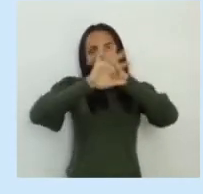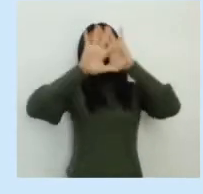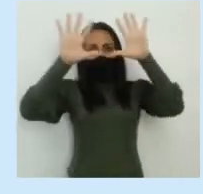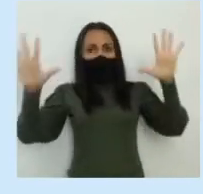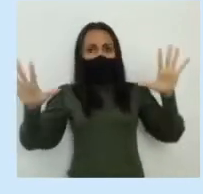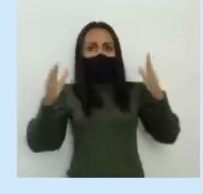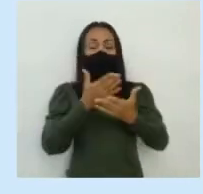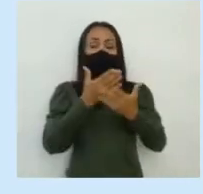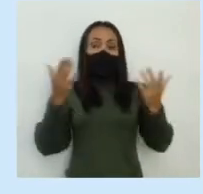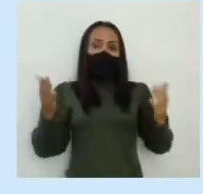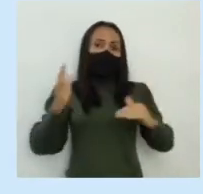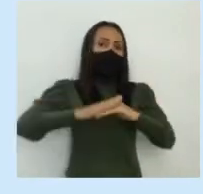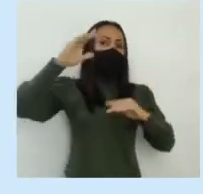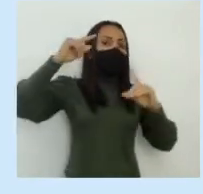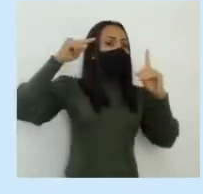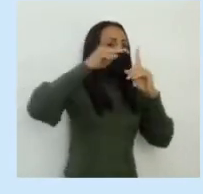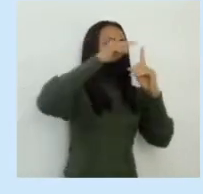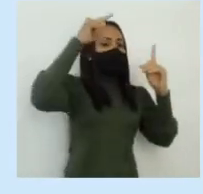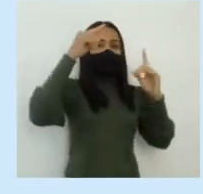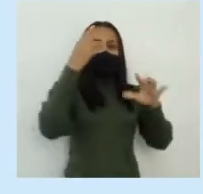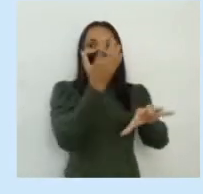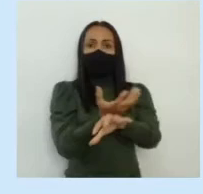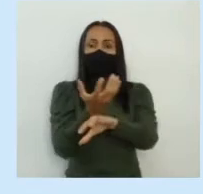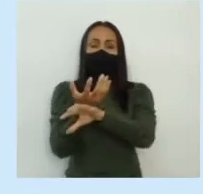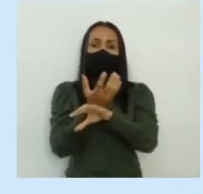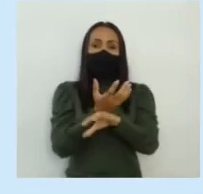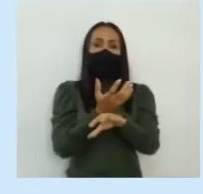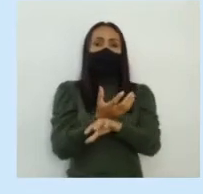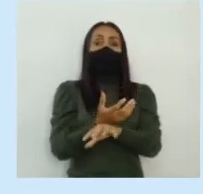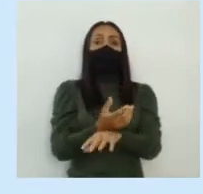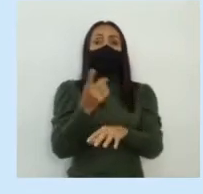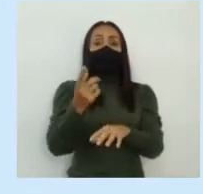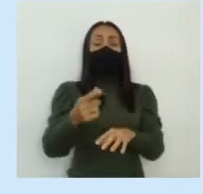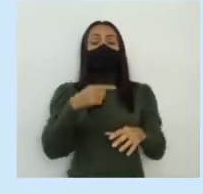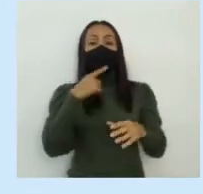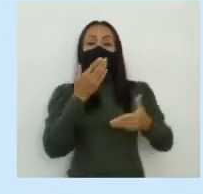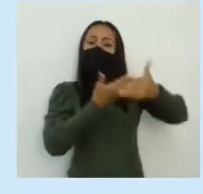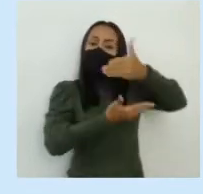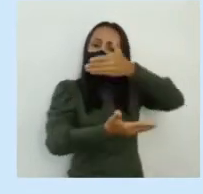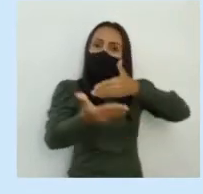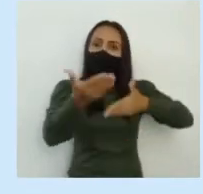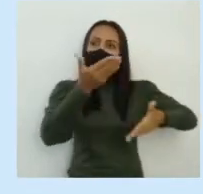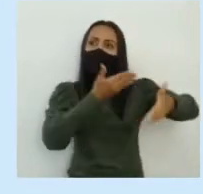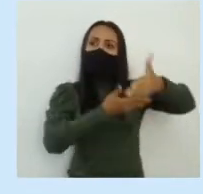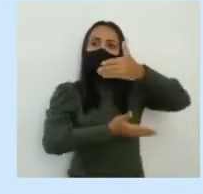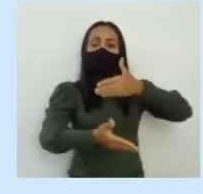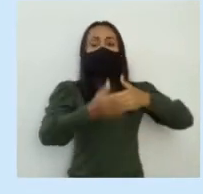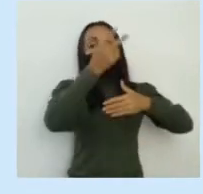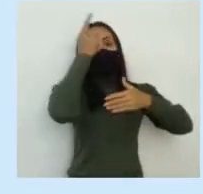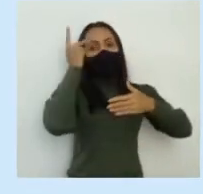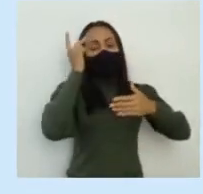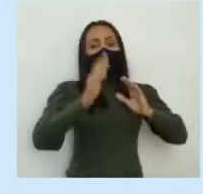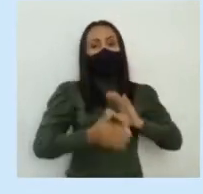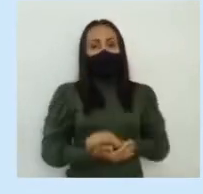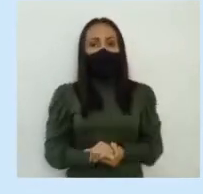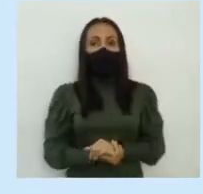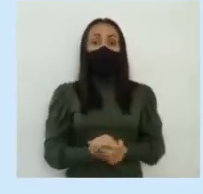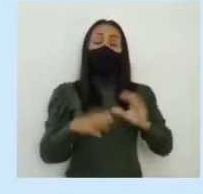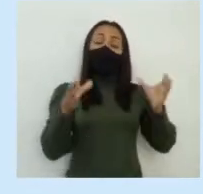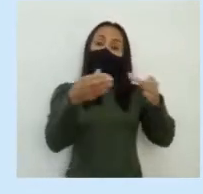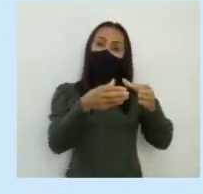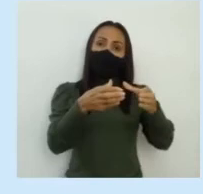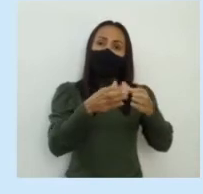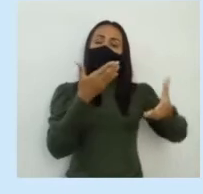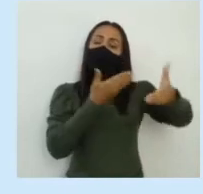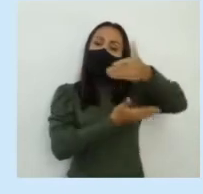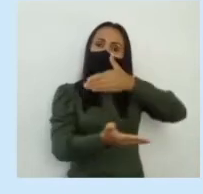maior objetivo com essa disciplina, que realmente vocês consigam interagir bem com os usuários, interagir bem com a sua equipe,